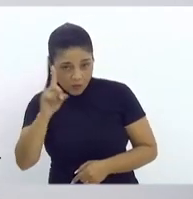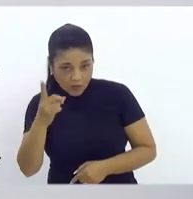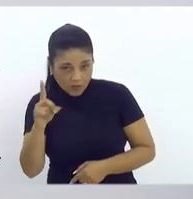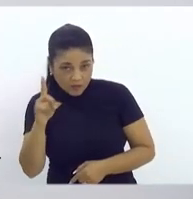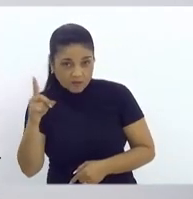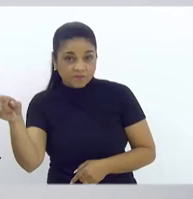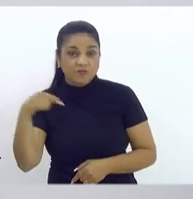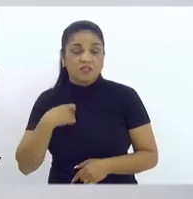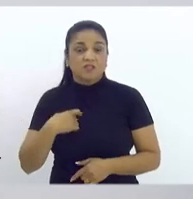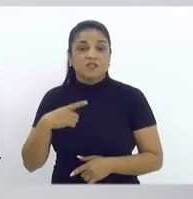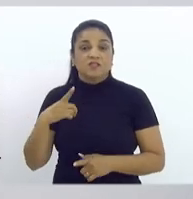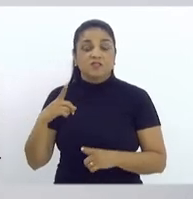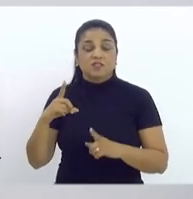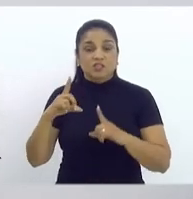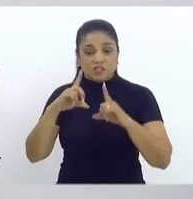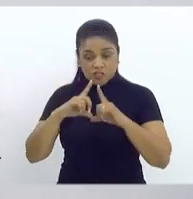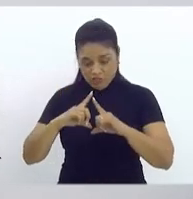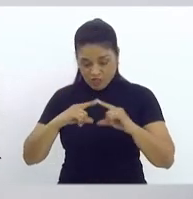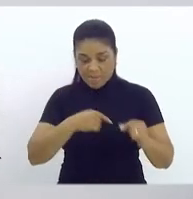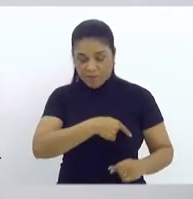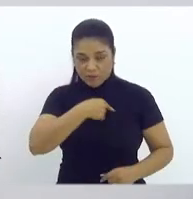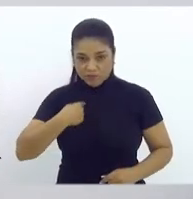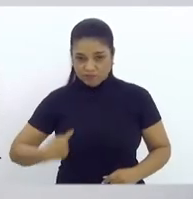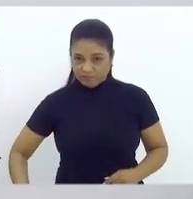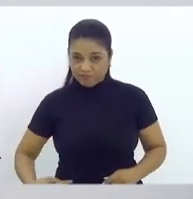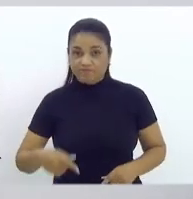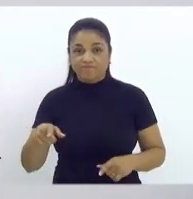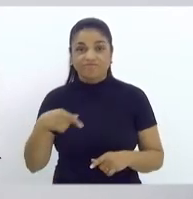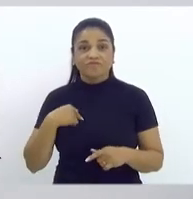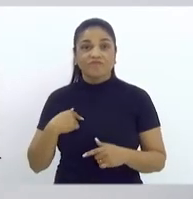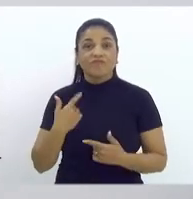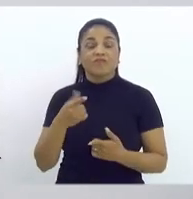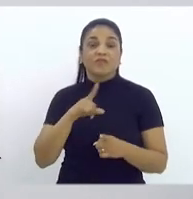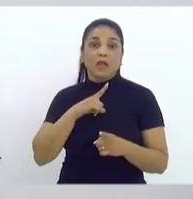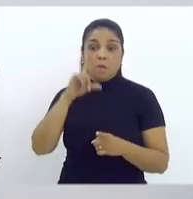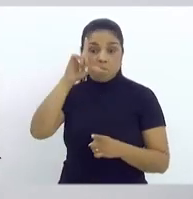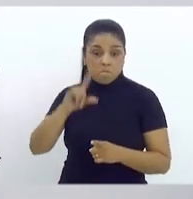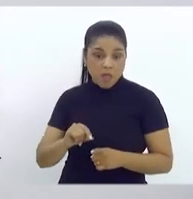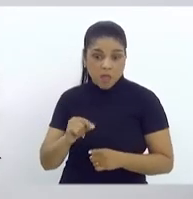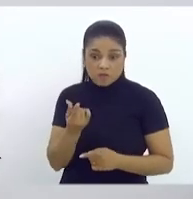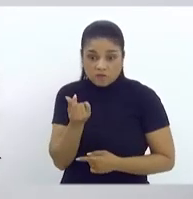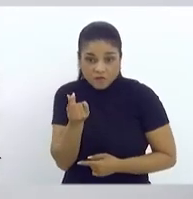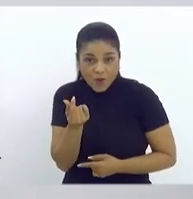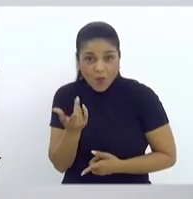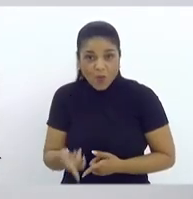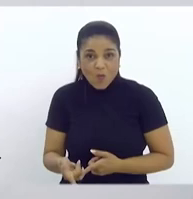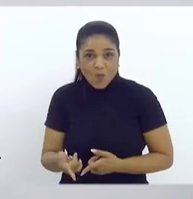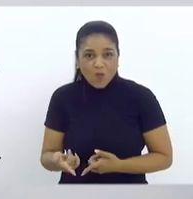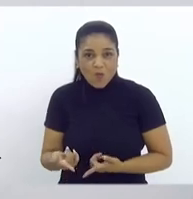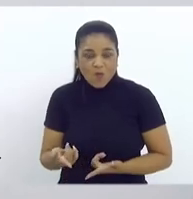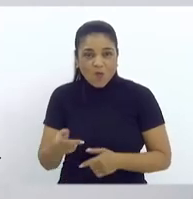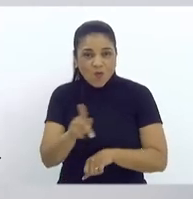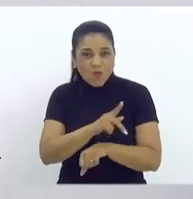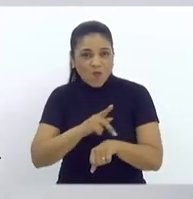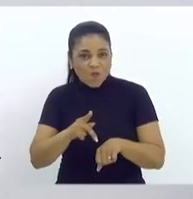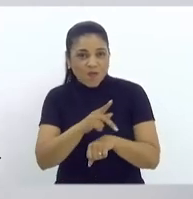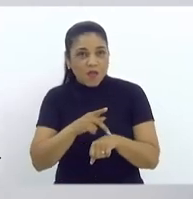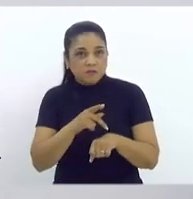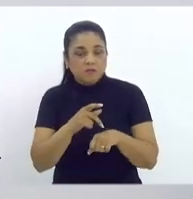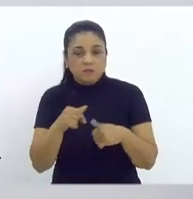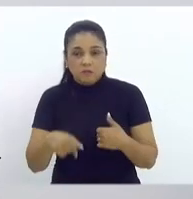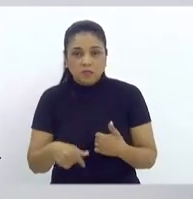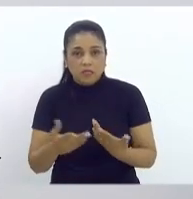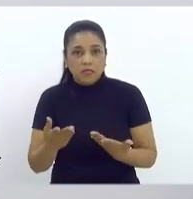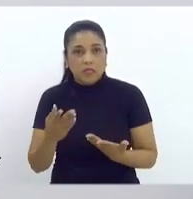importa 100% do gás que ele consome, tem um preço menor do que o nosso no Brasil, o nosso aqui no Rio de Janeiro, que